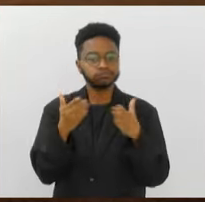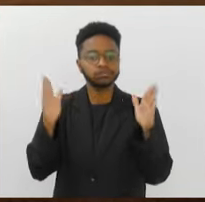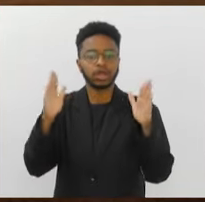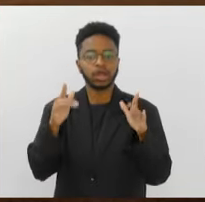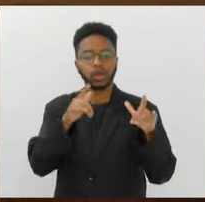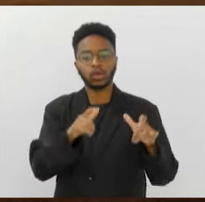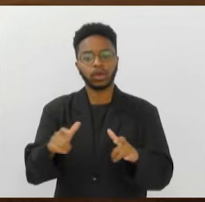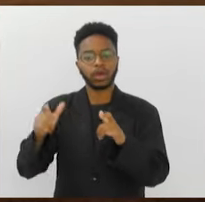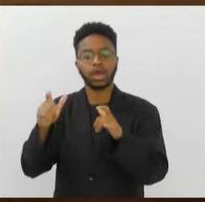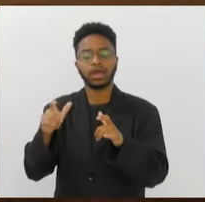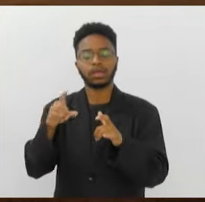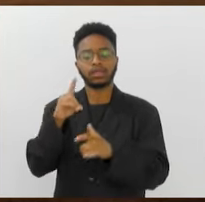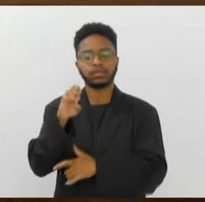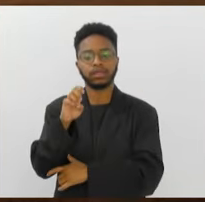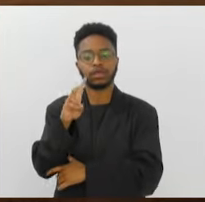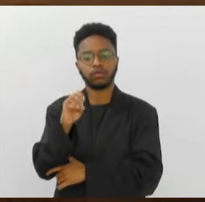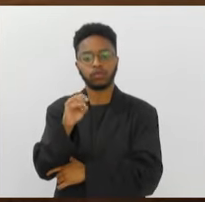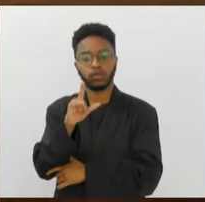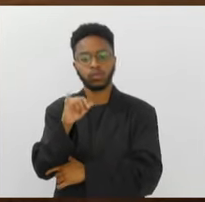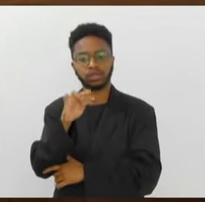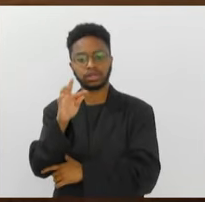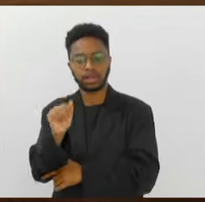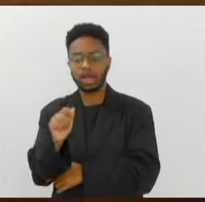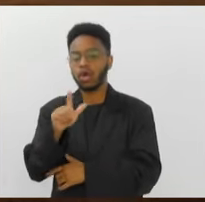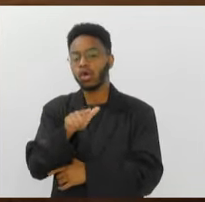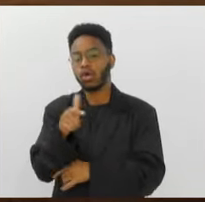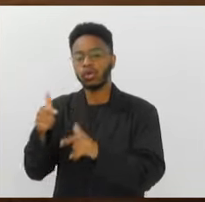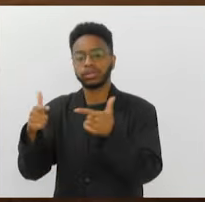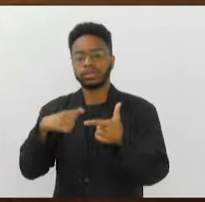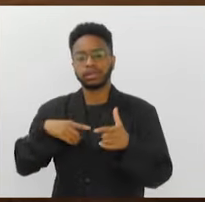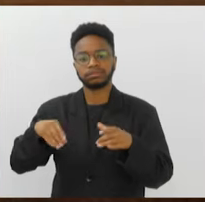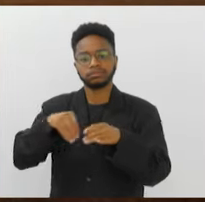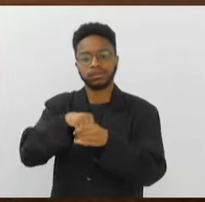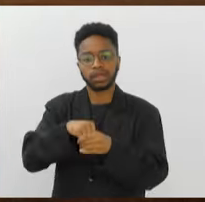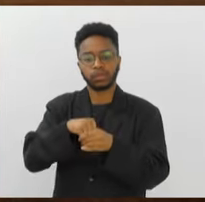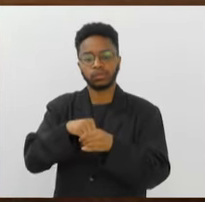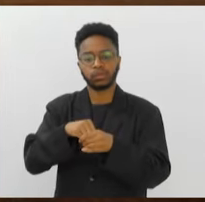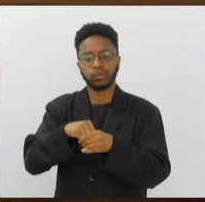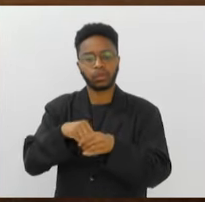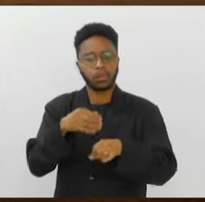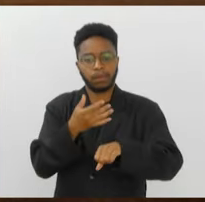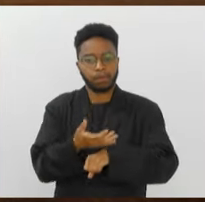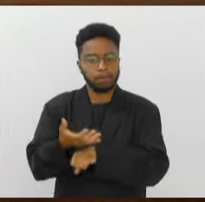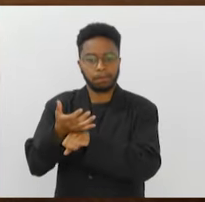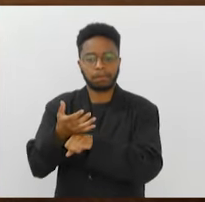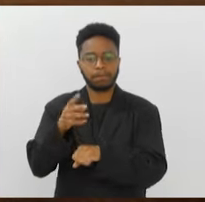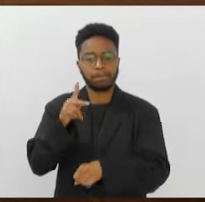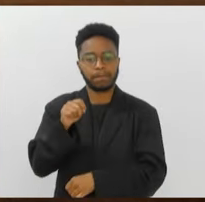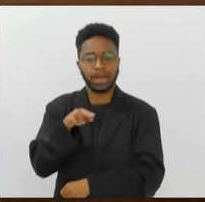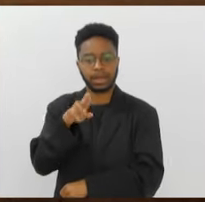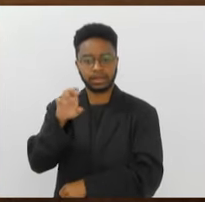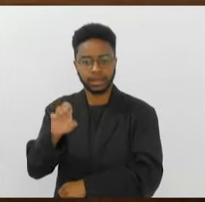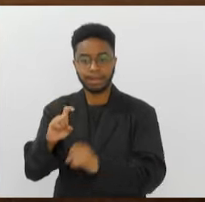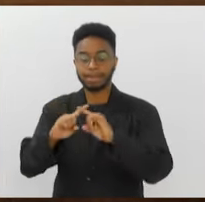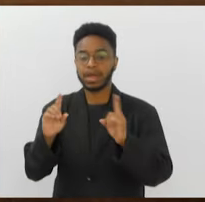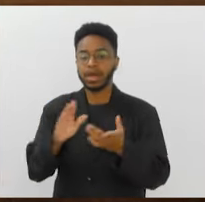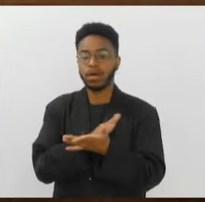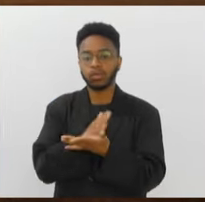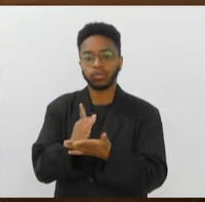devolutas, algumas estão dentro de parques, outras estão fora de parques, muitas delas estão sem